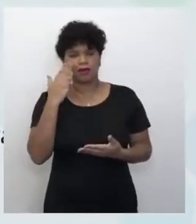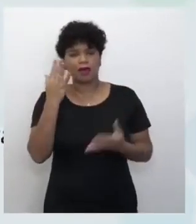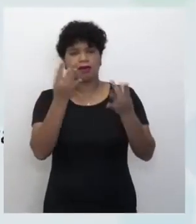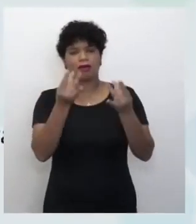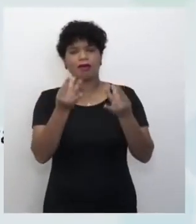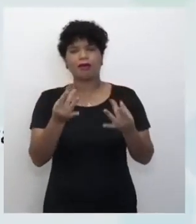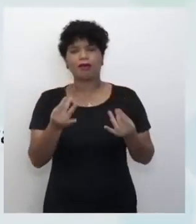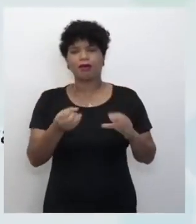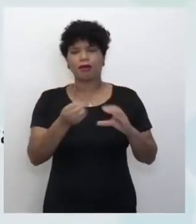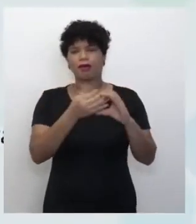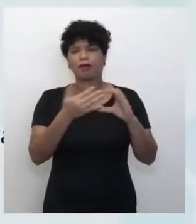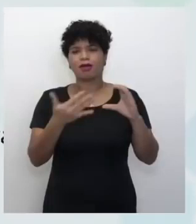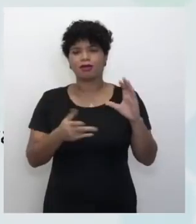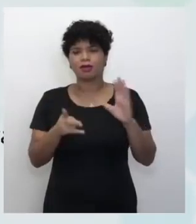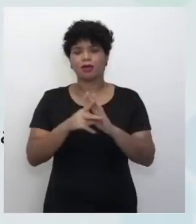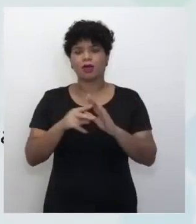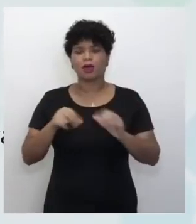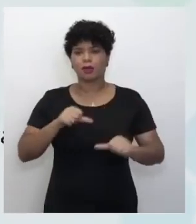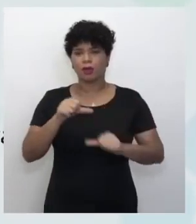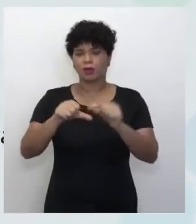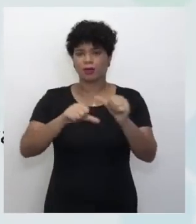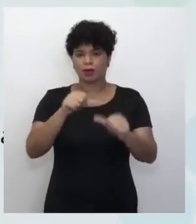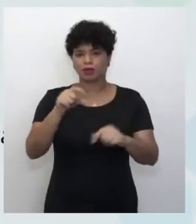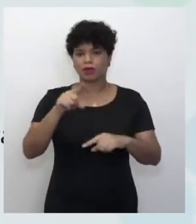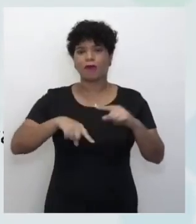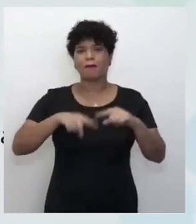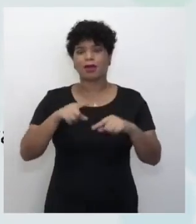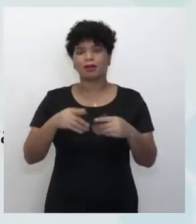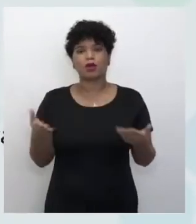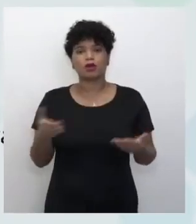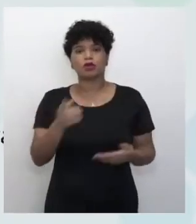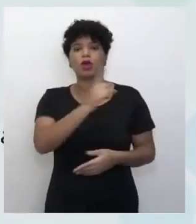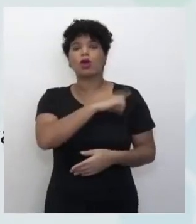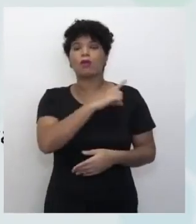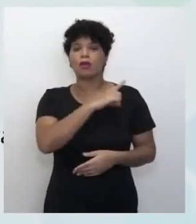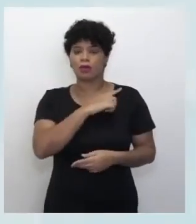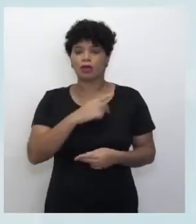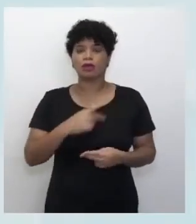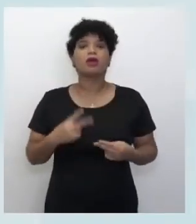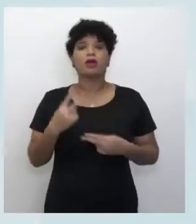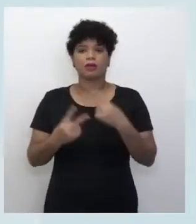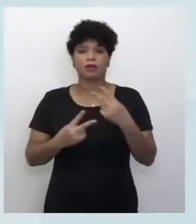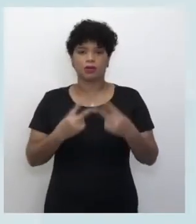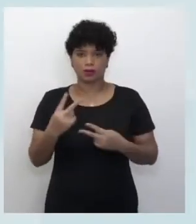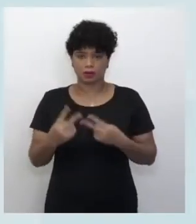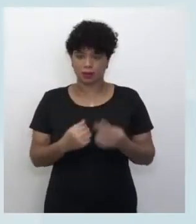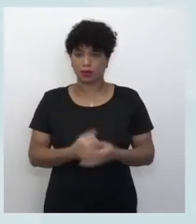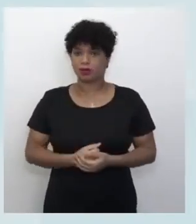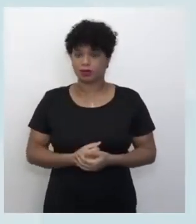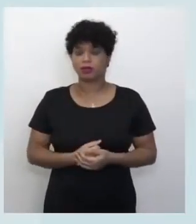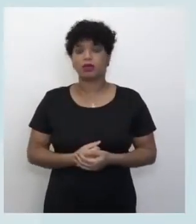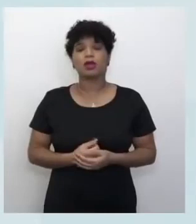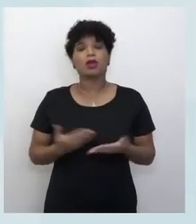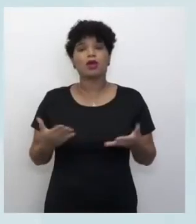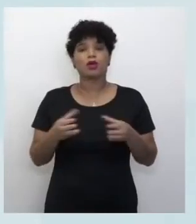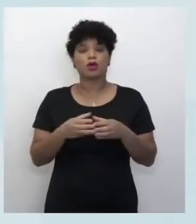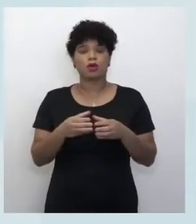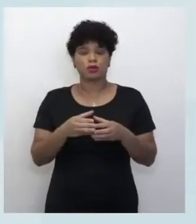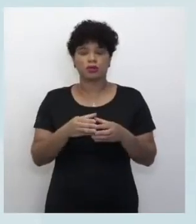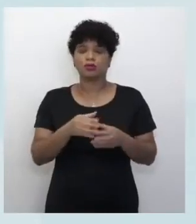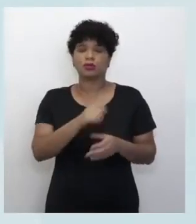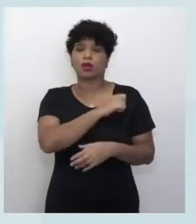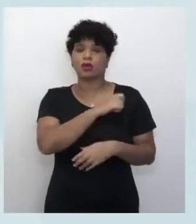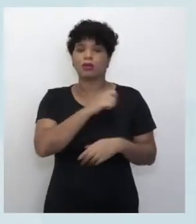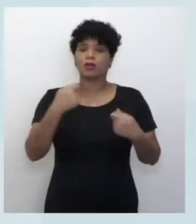e transformações da matéria. É o conteúdo do primeiro bimestre, ok? E o aluno, ele deve realizar